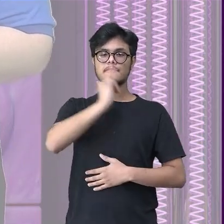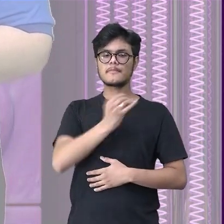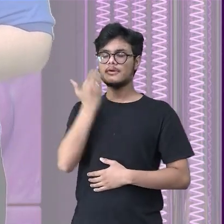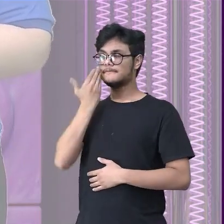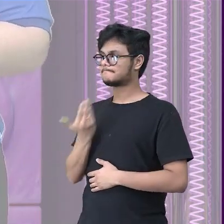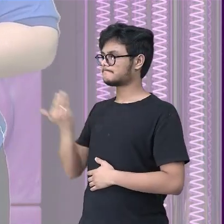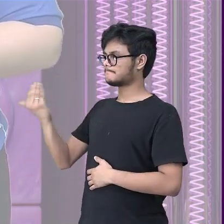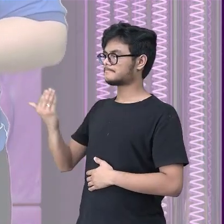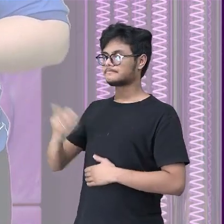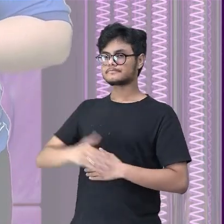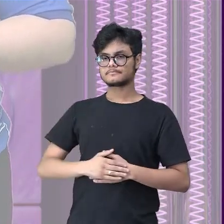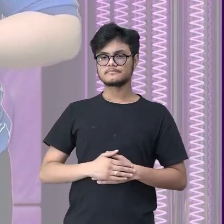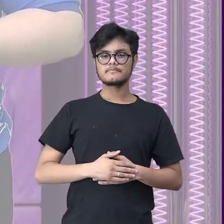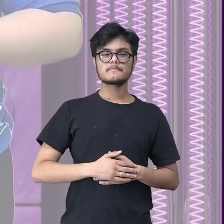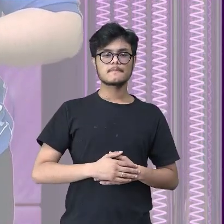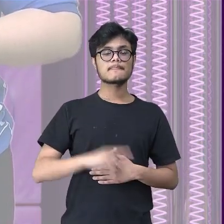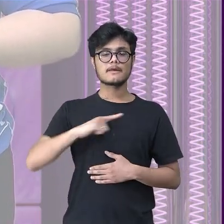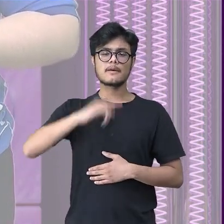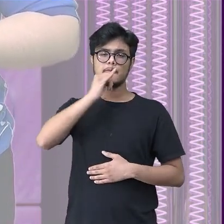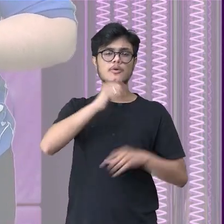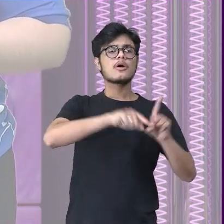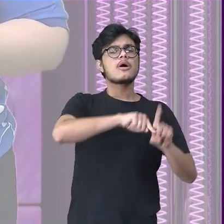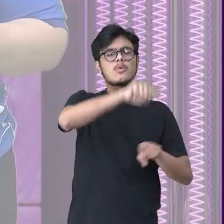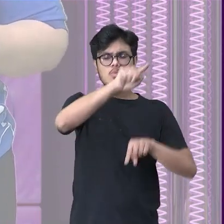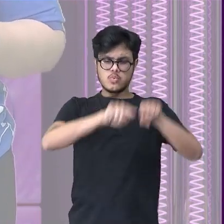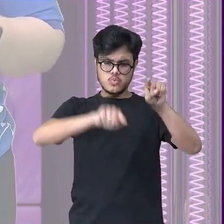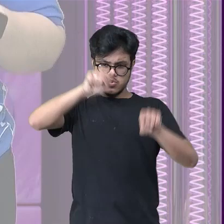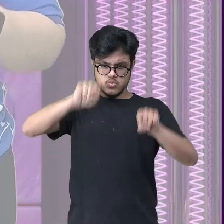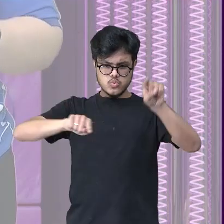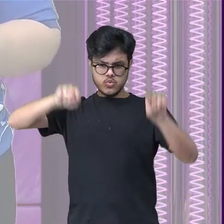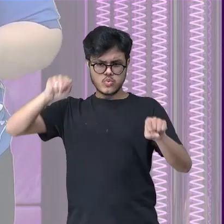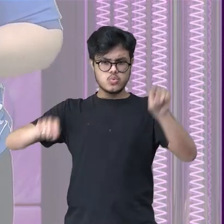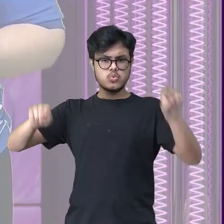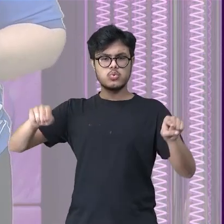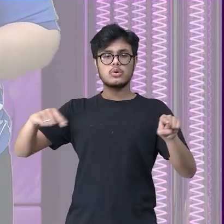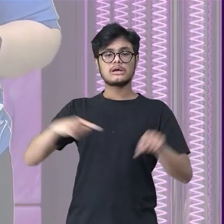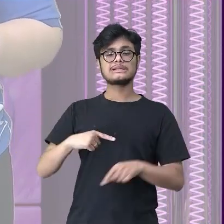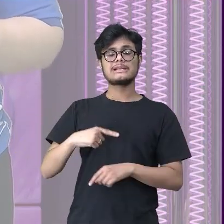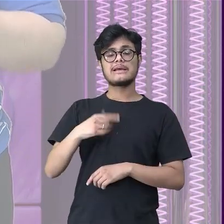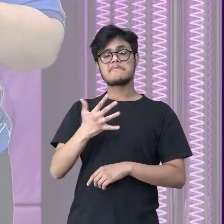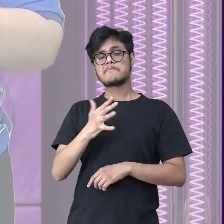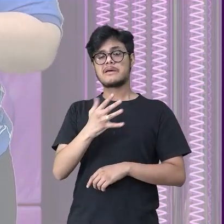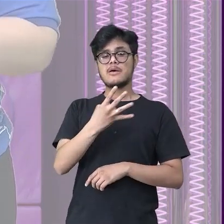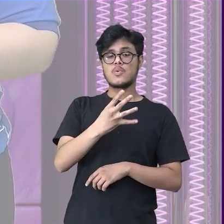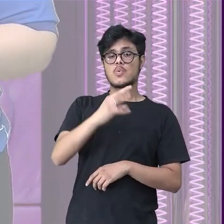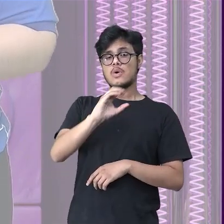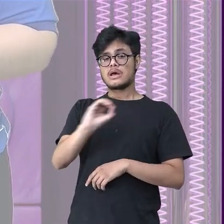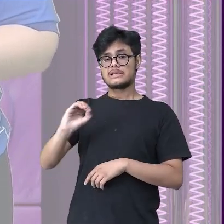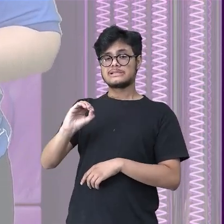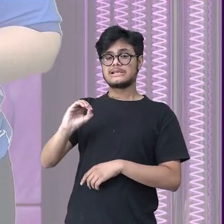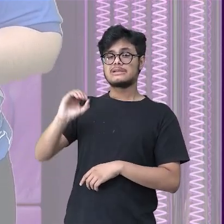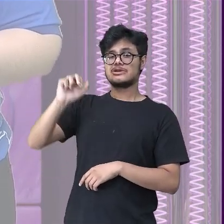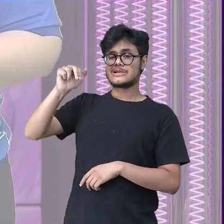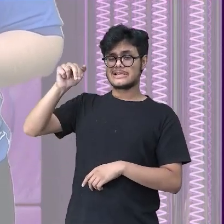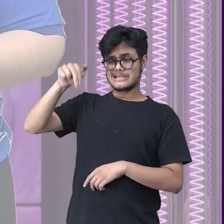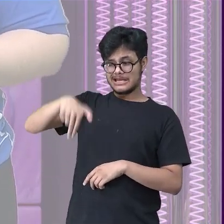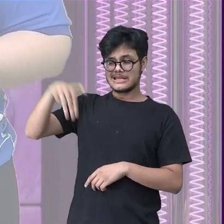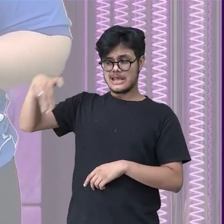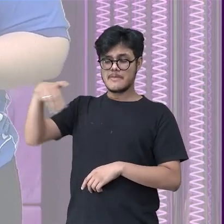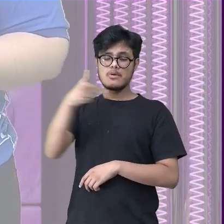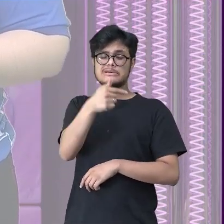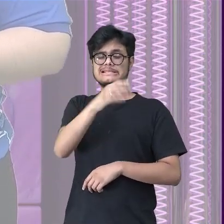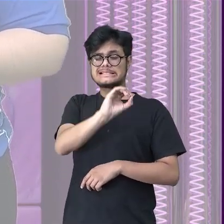aqui. A onda na luz corresponde a 400 nanômetros e 700 nanômetros, então